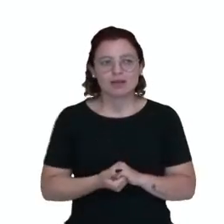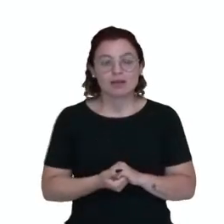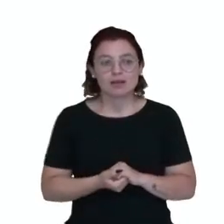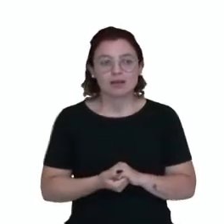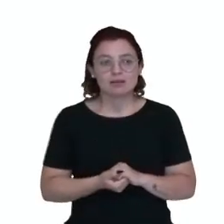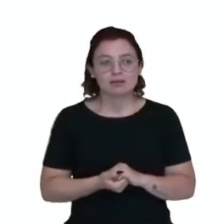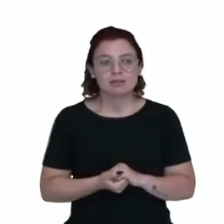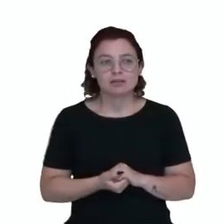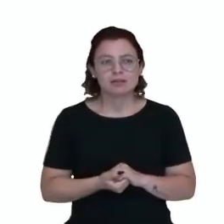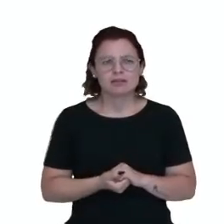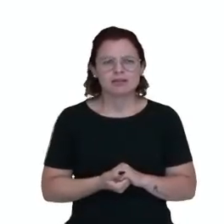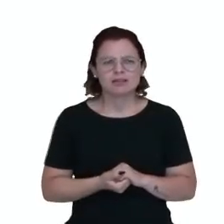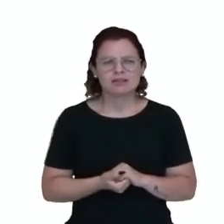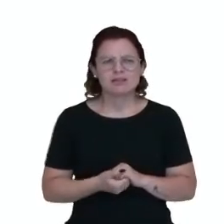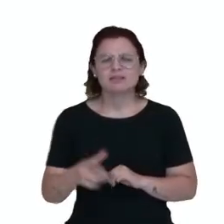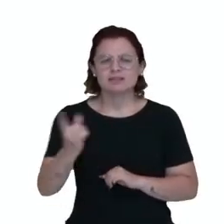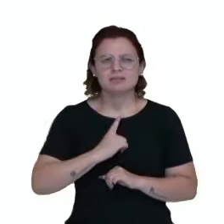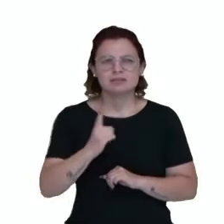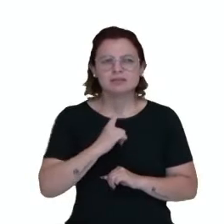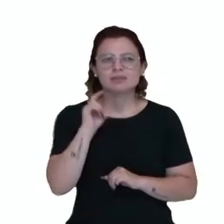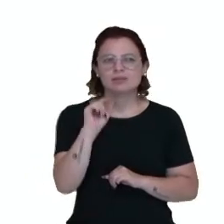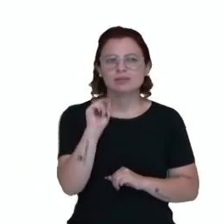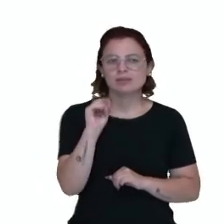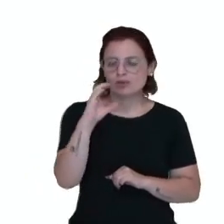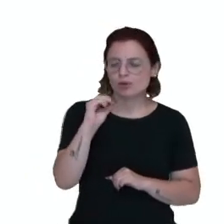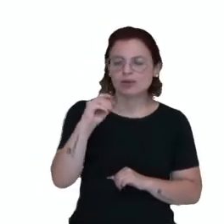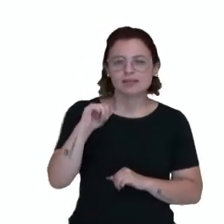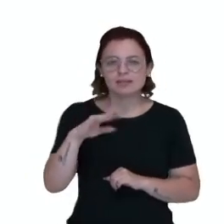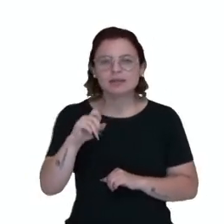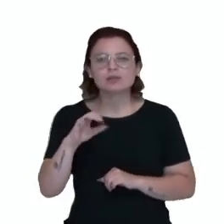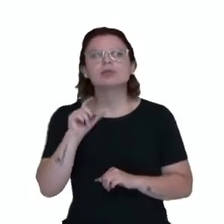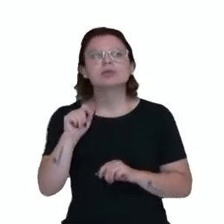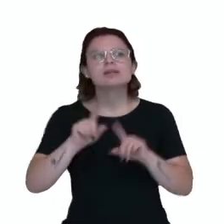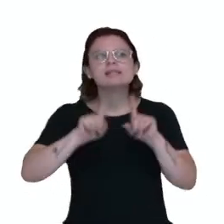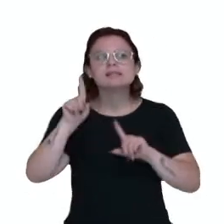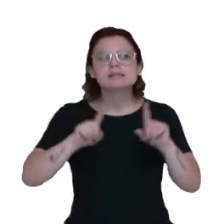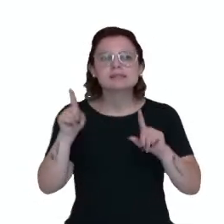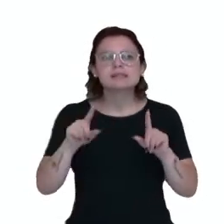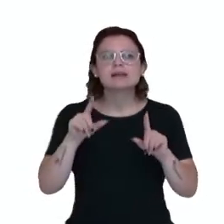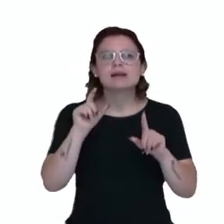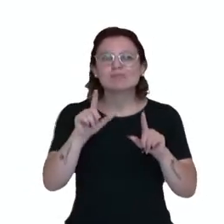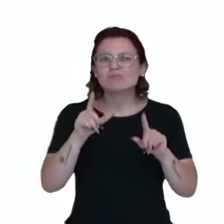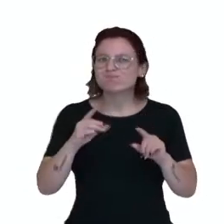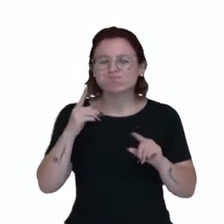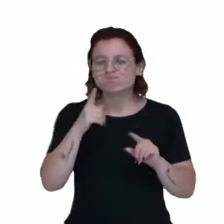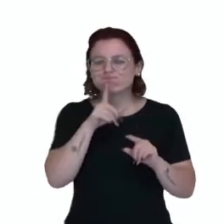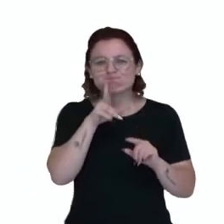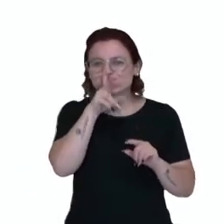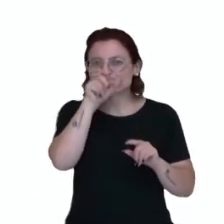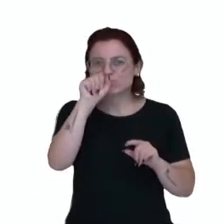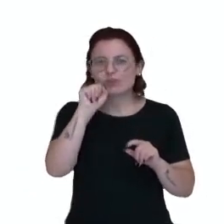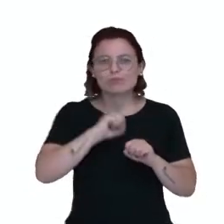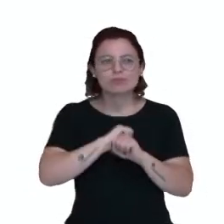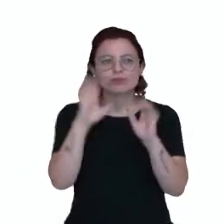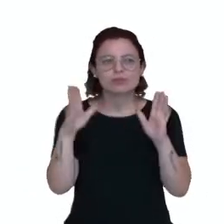de octano ou octanagem é a resistência do combustível à detonação. Utilizados em motores.